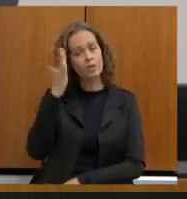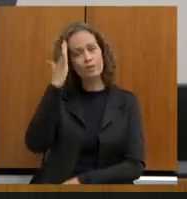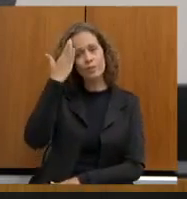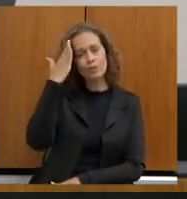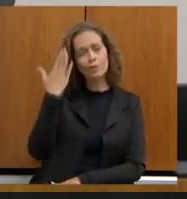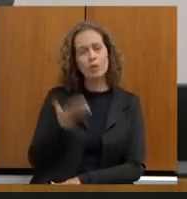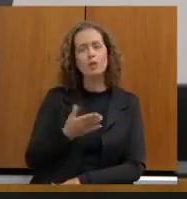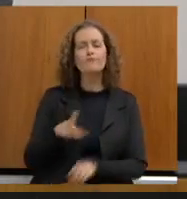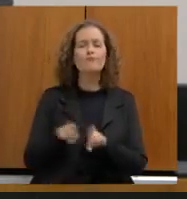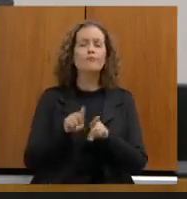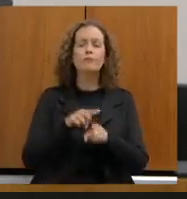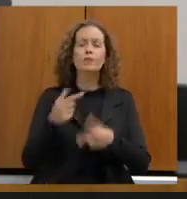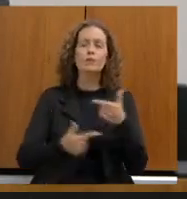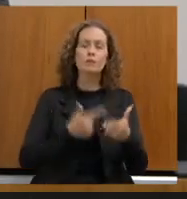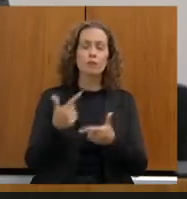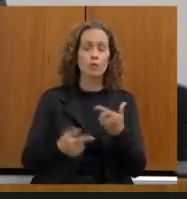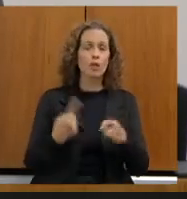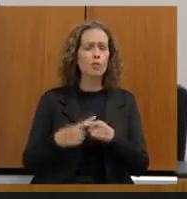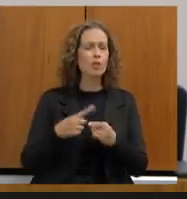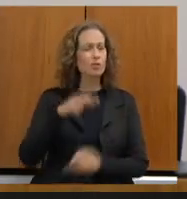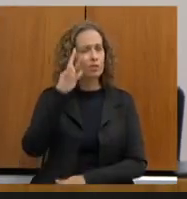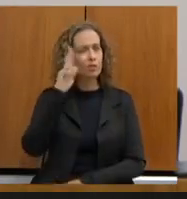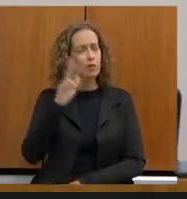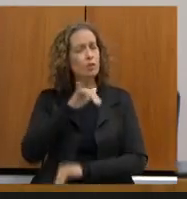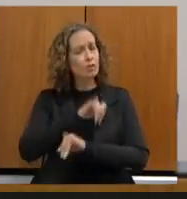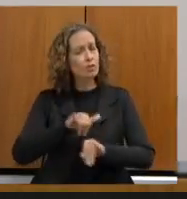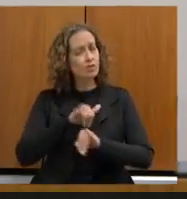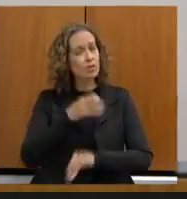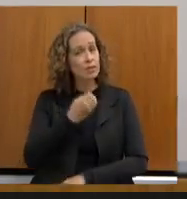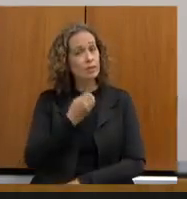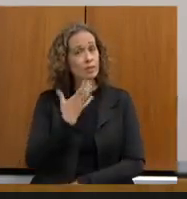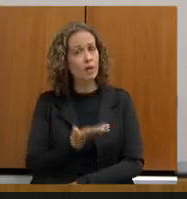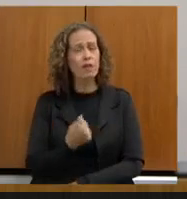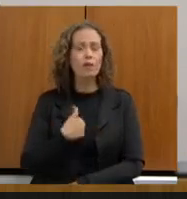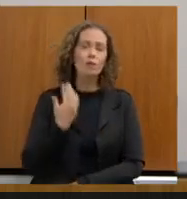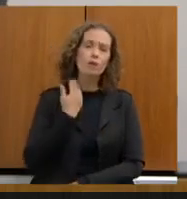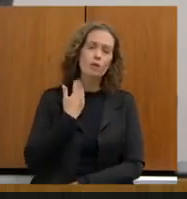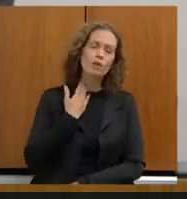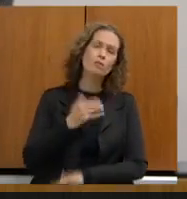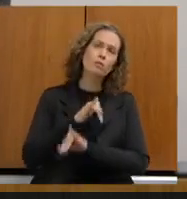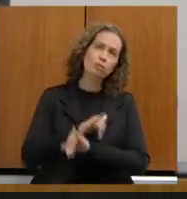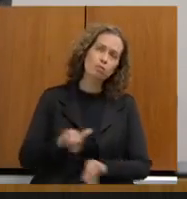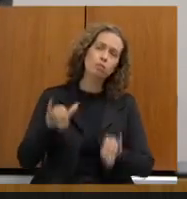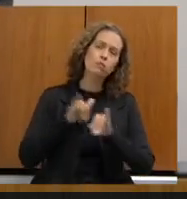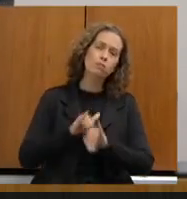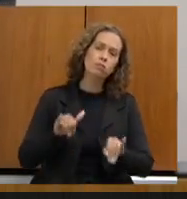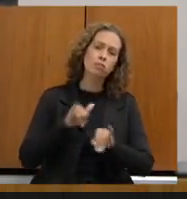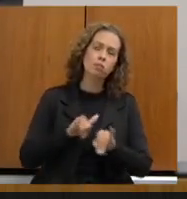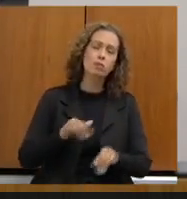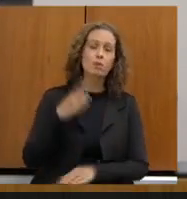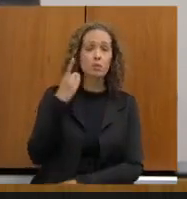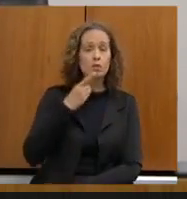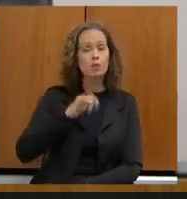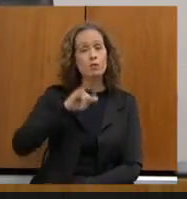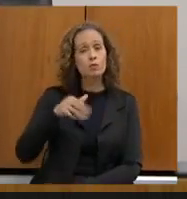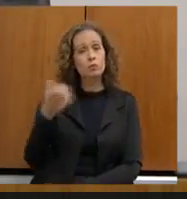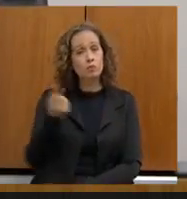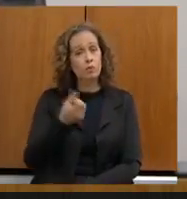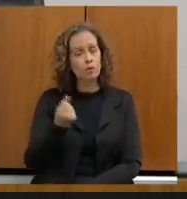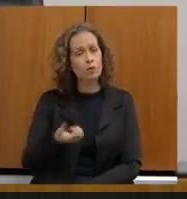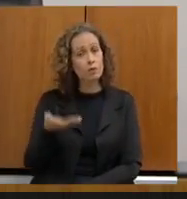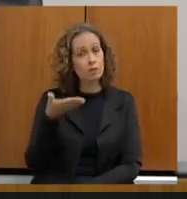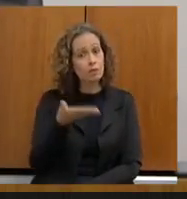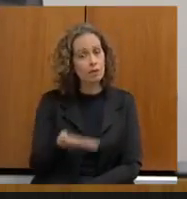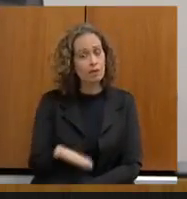o trabalho o que eu só disse que muito bem e eu cansei de repetir essa que o deputado João Leite está aqui conosco acompanhando